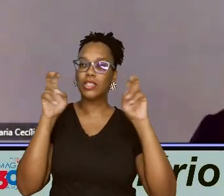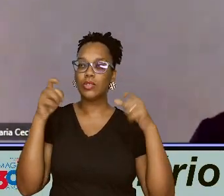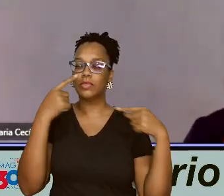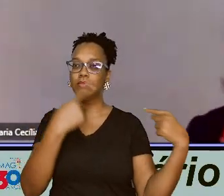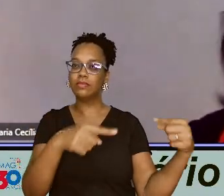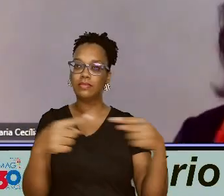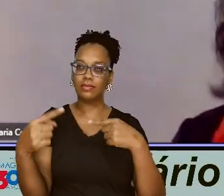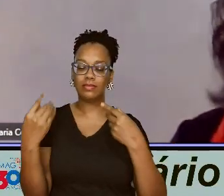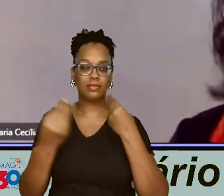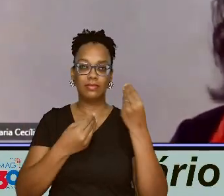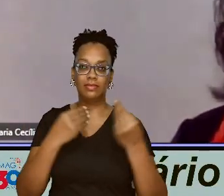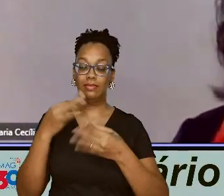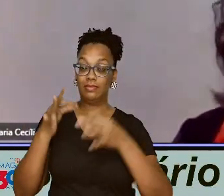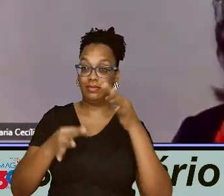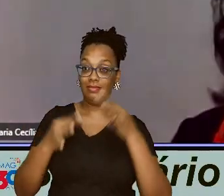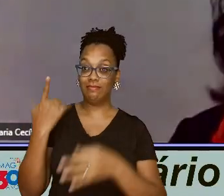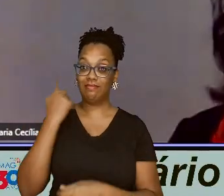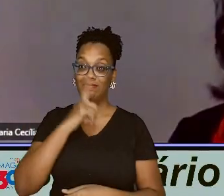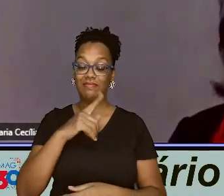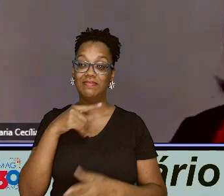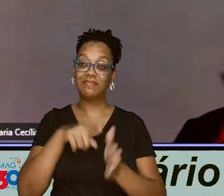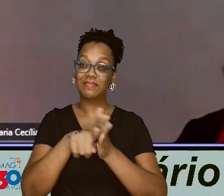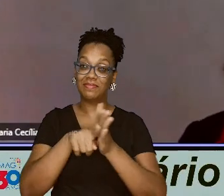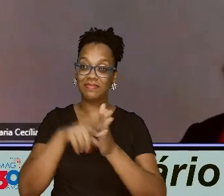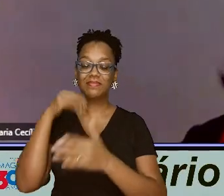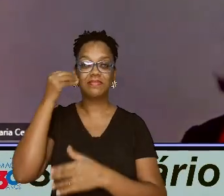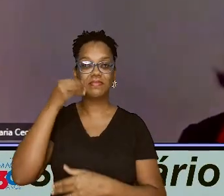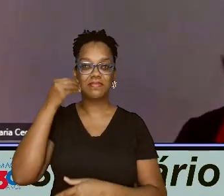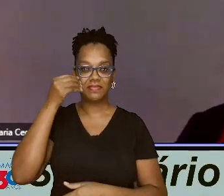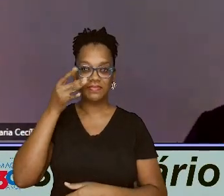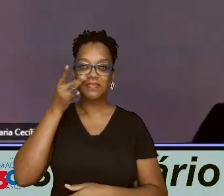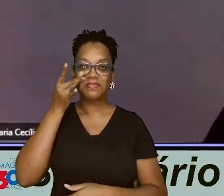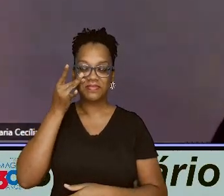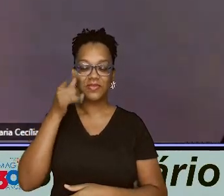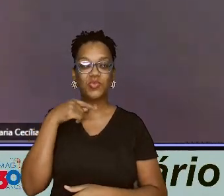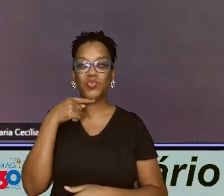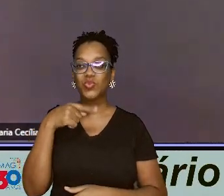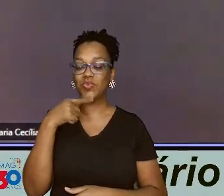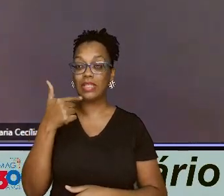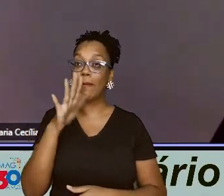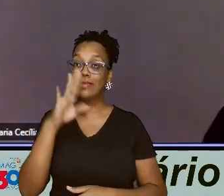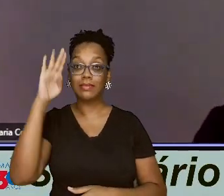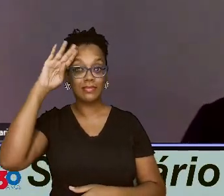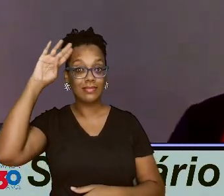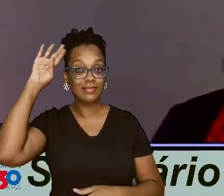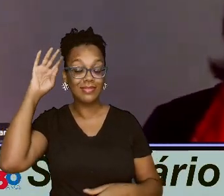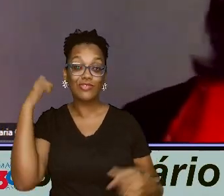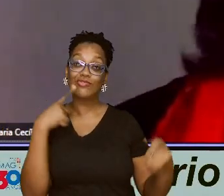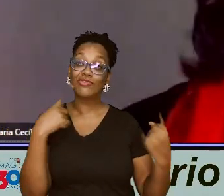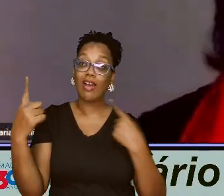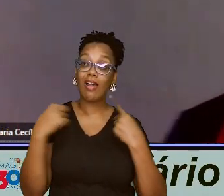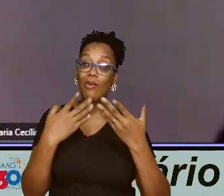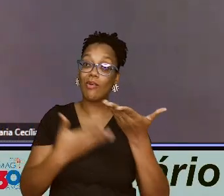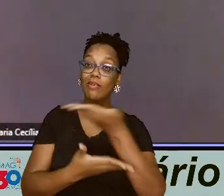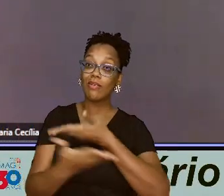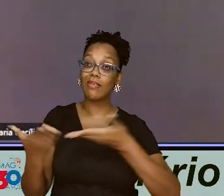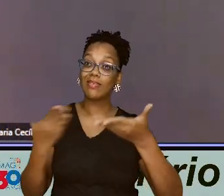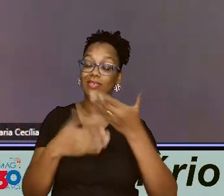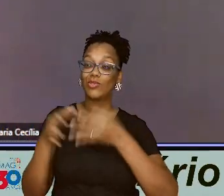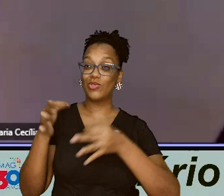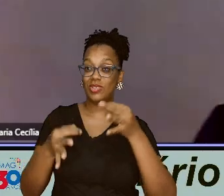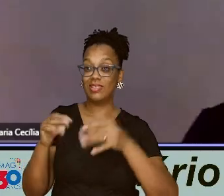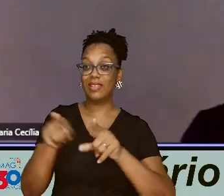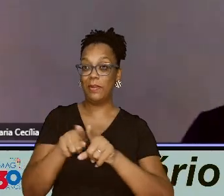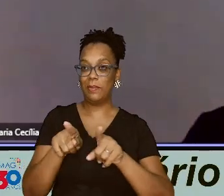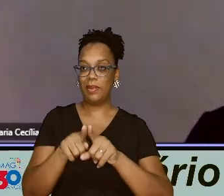o judiciário ganha com a pesquisa empírica, e eu não tenho dúvidas. Mas eu queria dizer como a academia ganha com o diálogo com o judiciário também. É uma via de